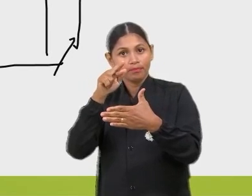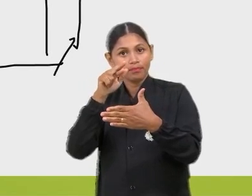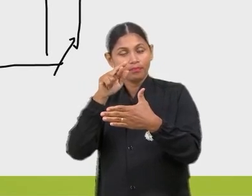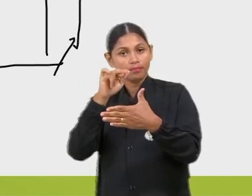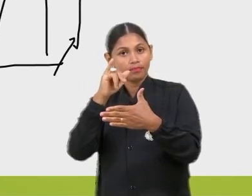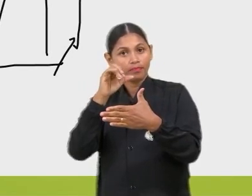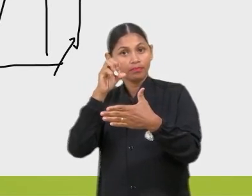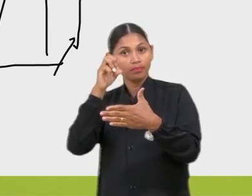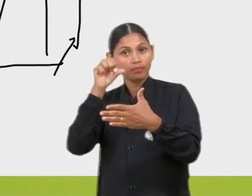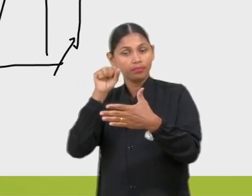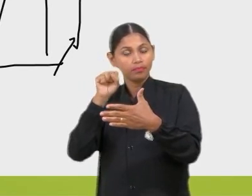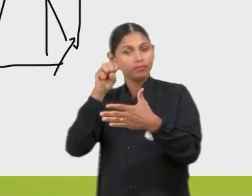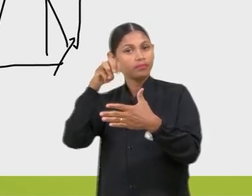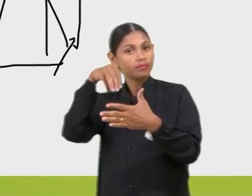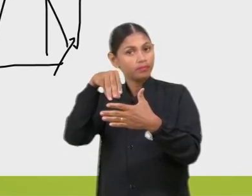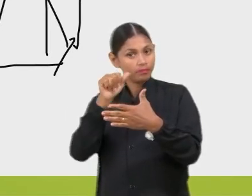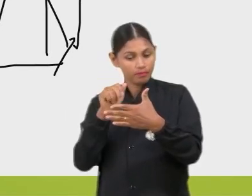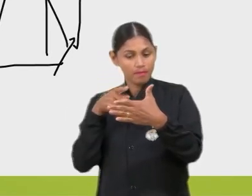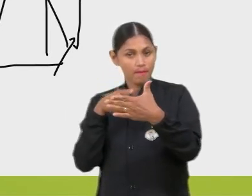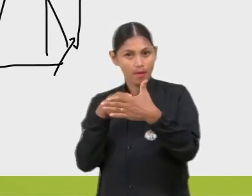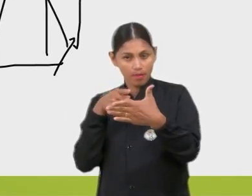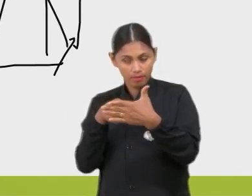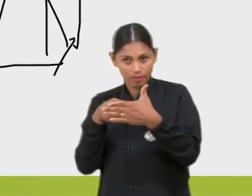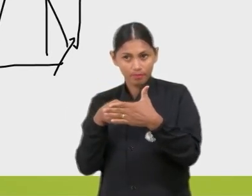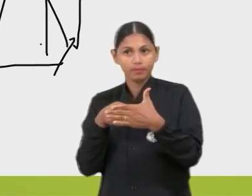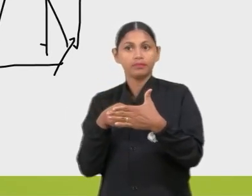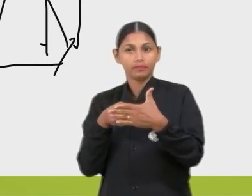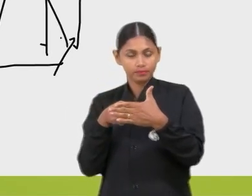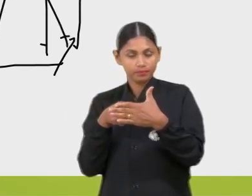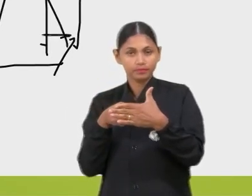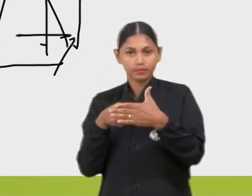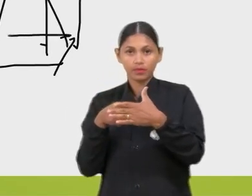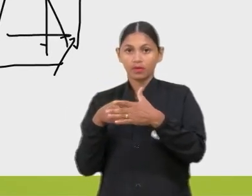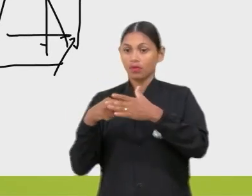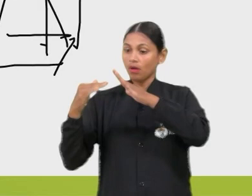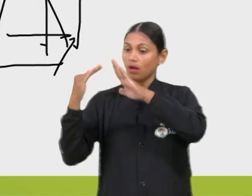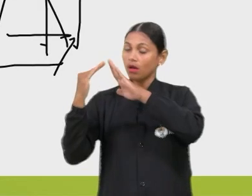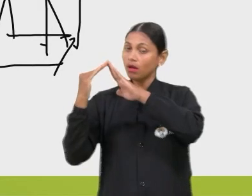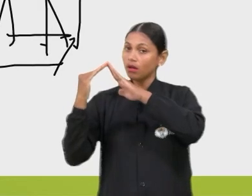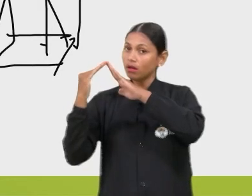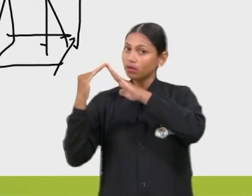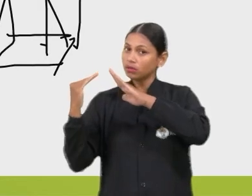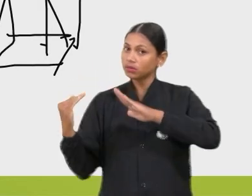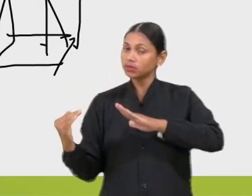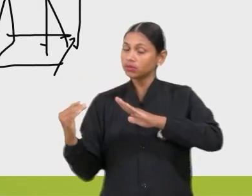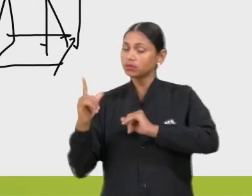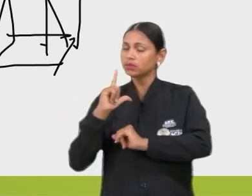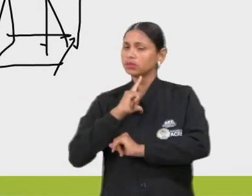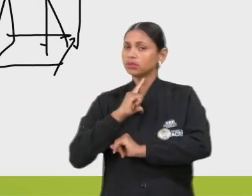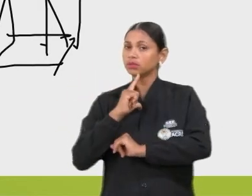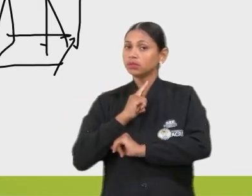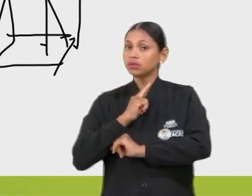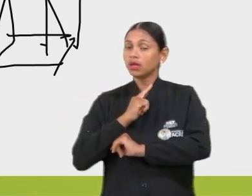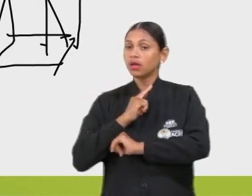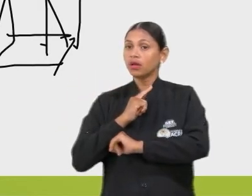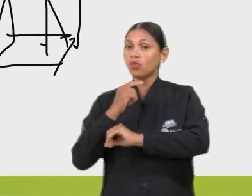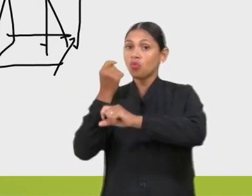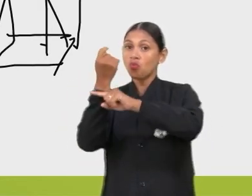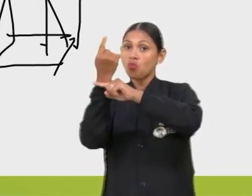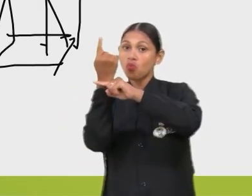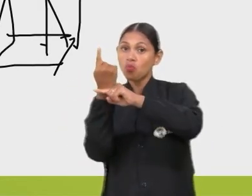pirâmide, ela tem um terço, tá? Deixa eu fechar aqui para você entender meu desenho. A pirâmide